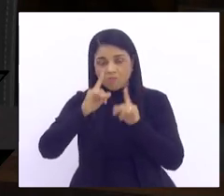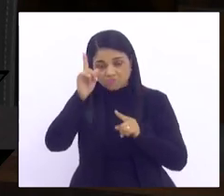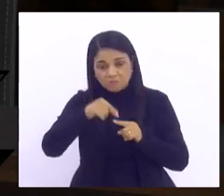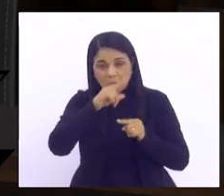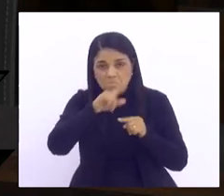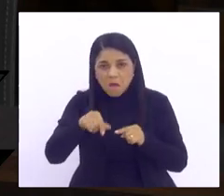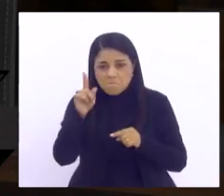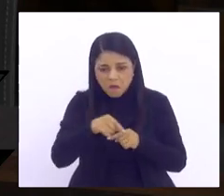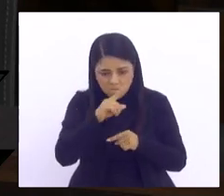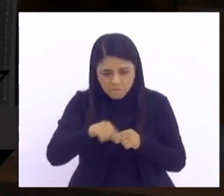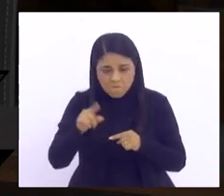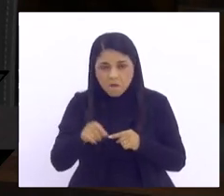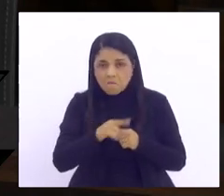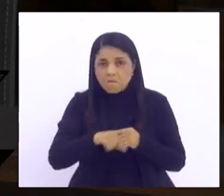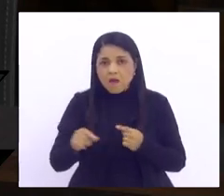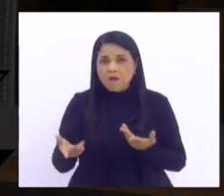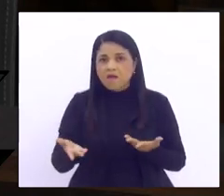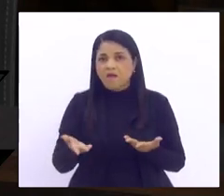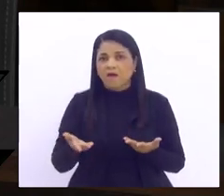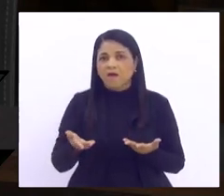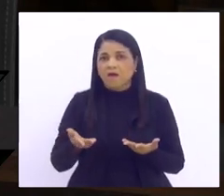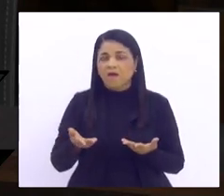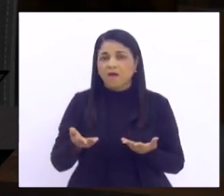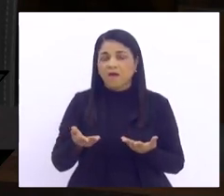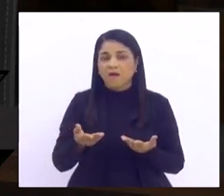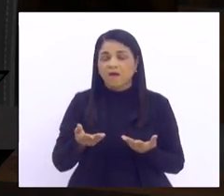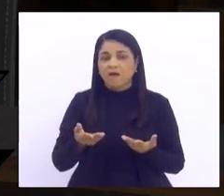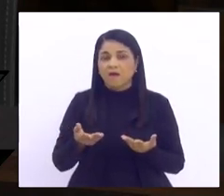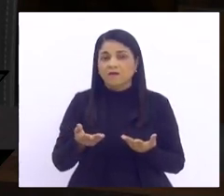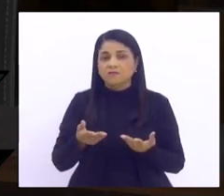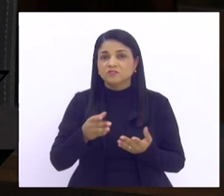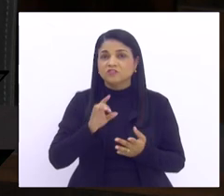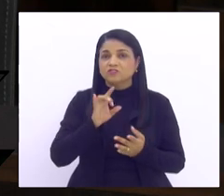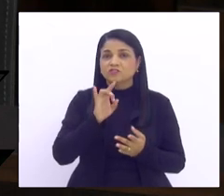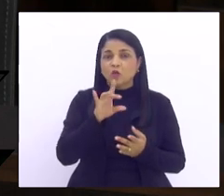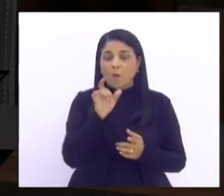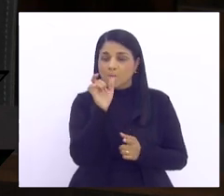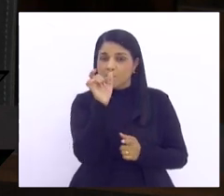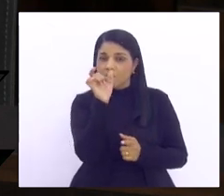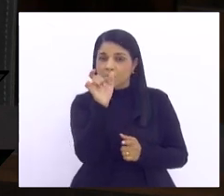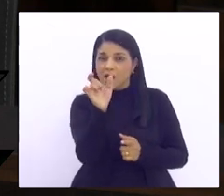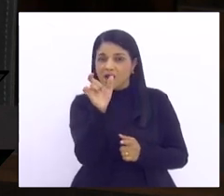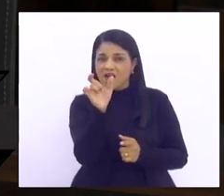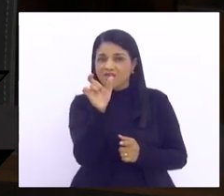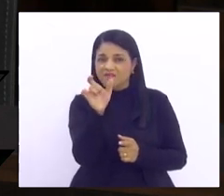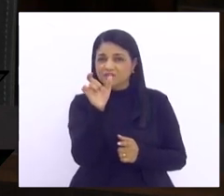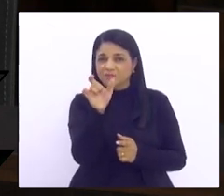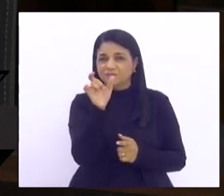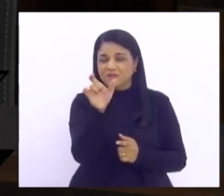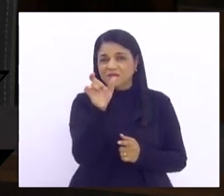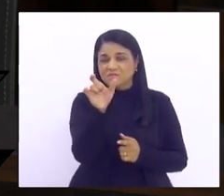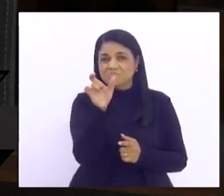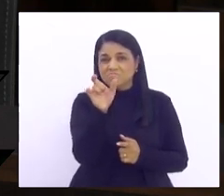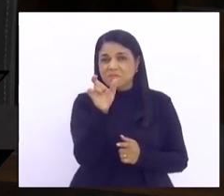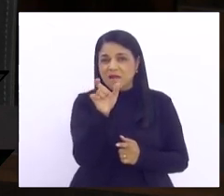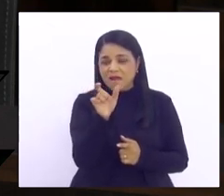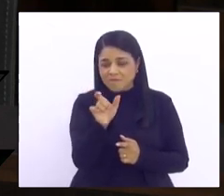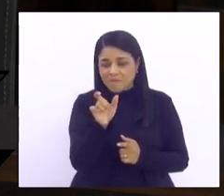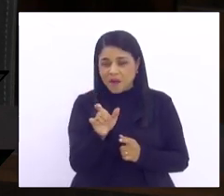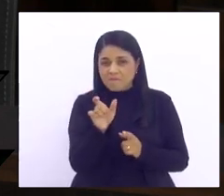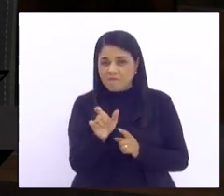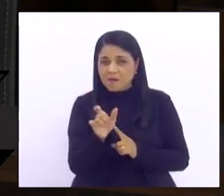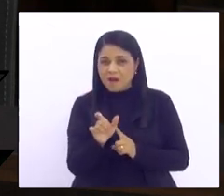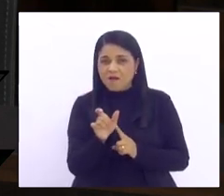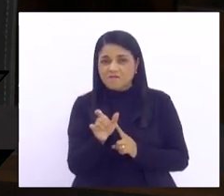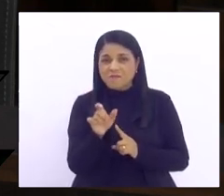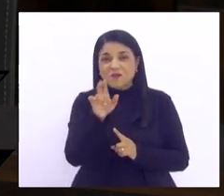anulado, de modo que viraram somente palavras talismãs, feitas,